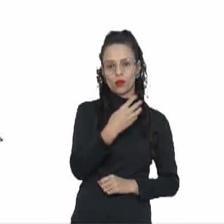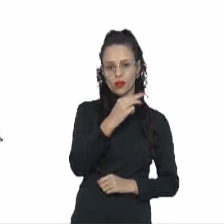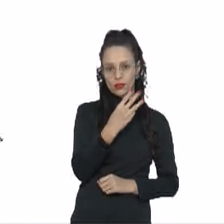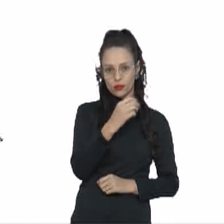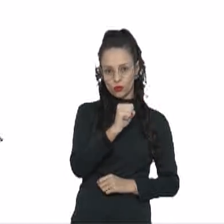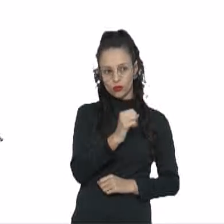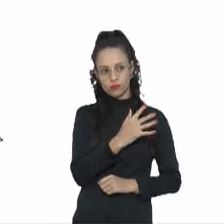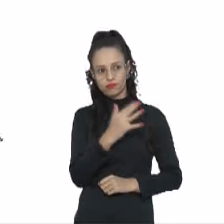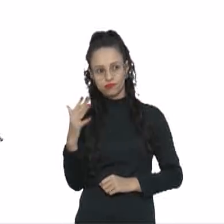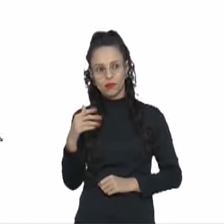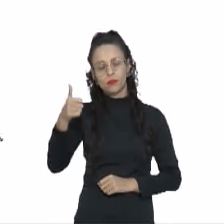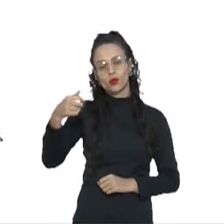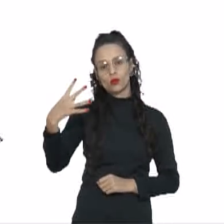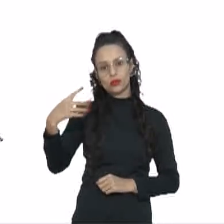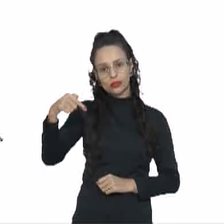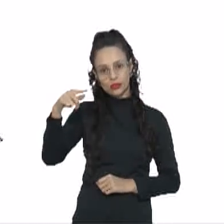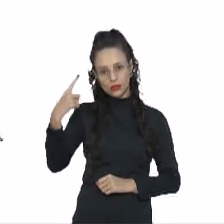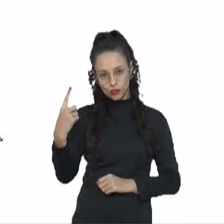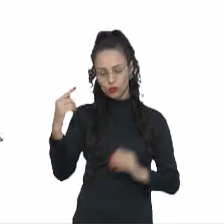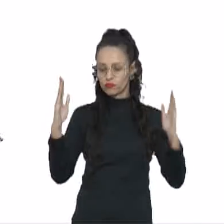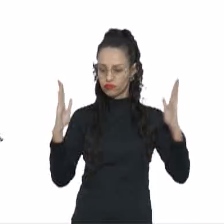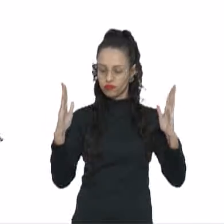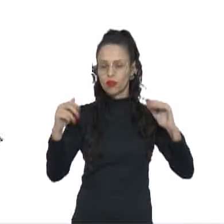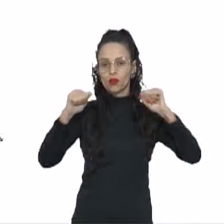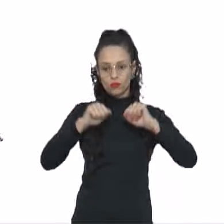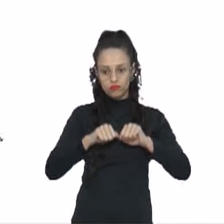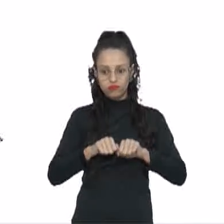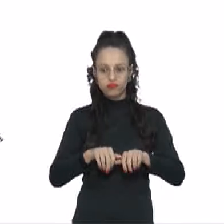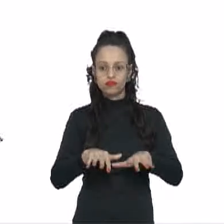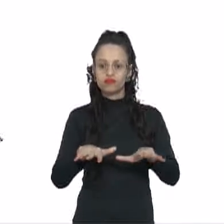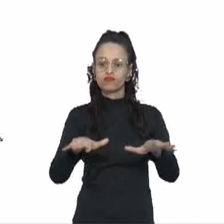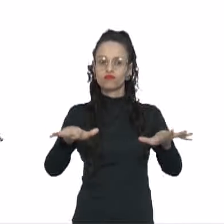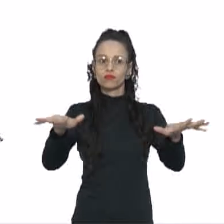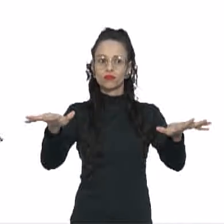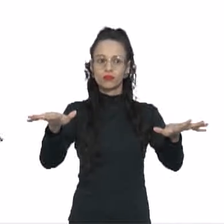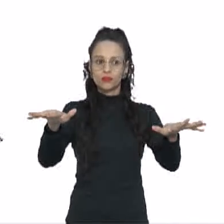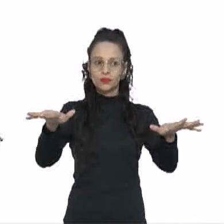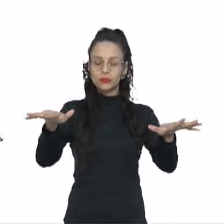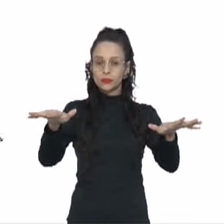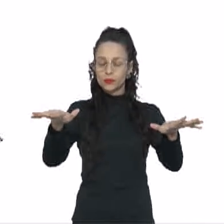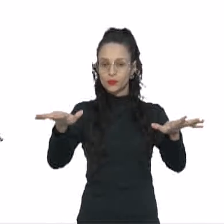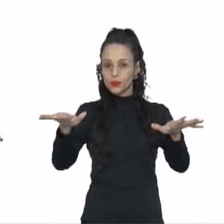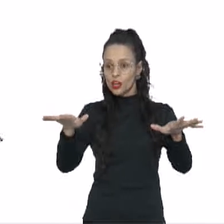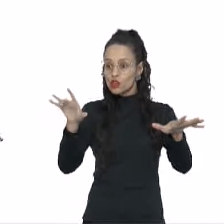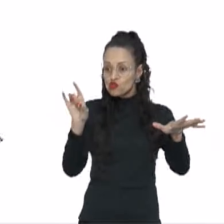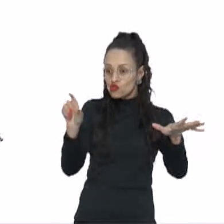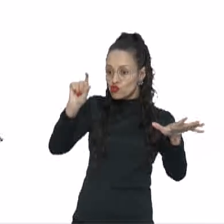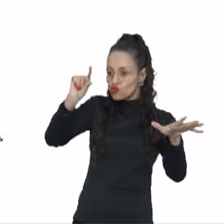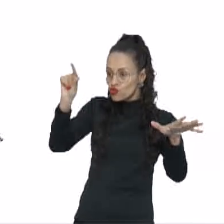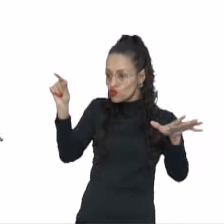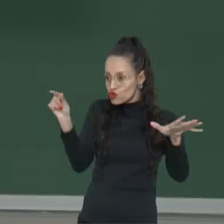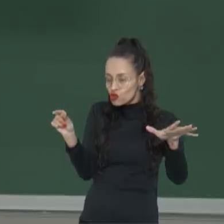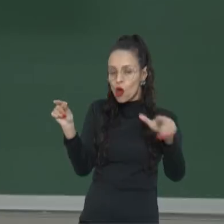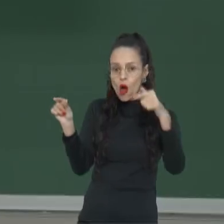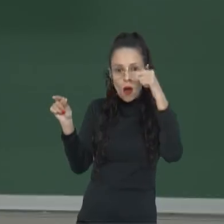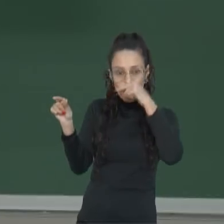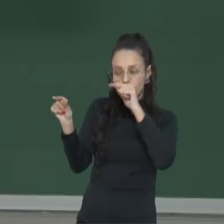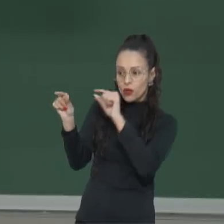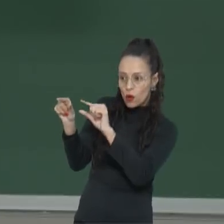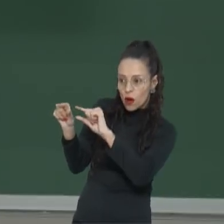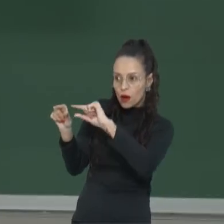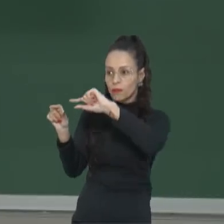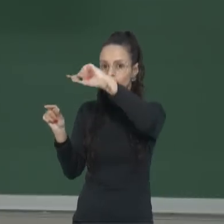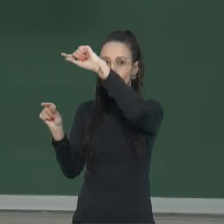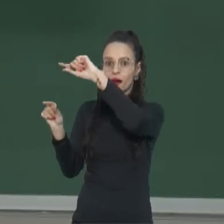1471, iniciou sua expansão a outros territórios que ultrapassaram a região do Peru. Aí sim passa a se chamar